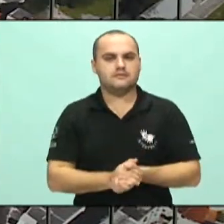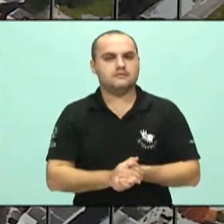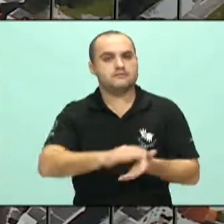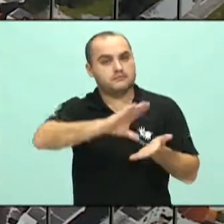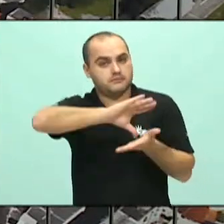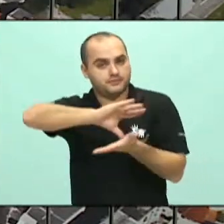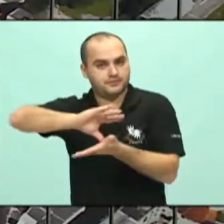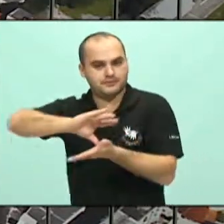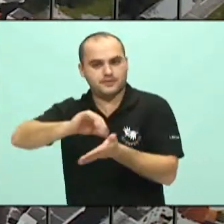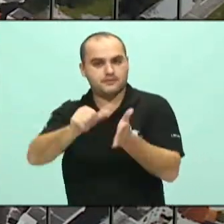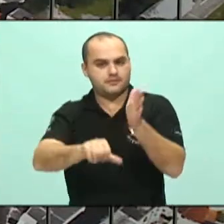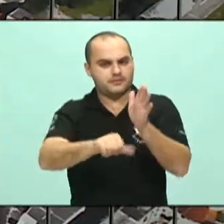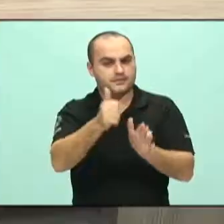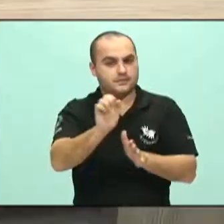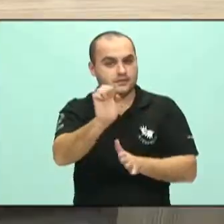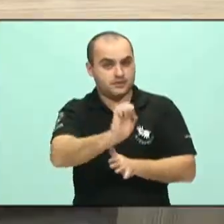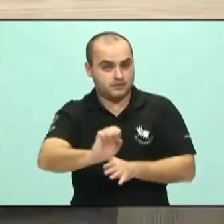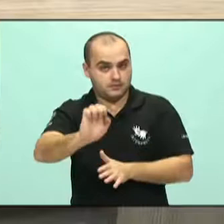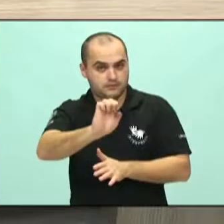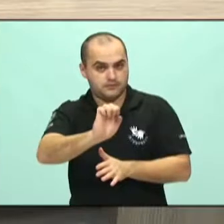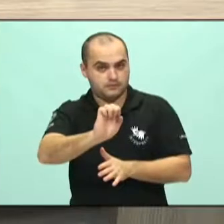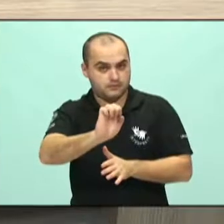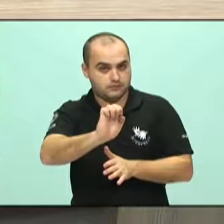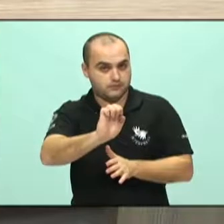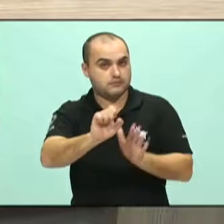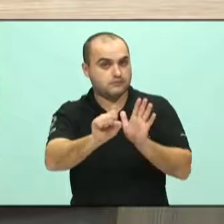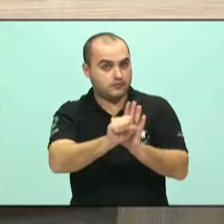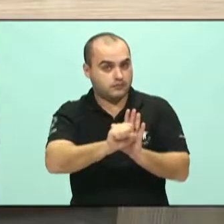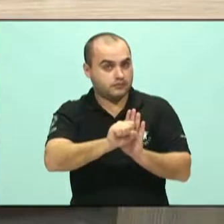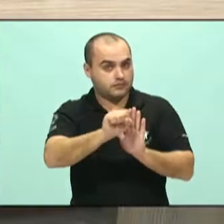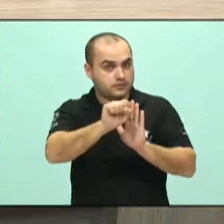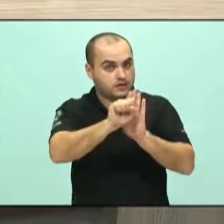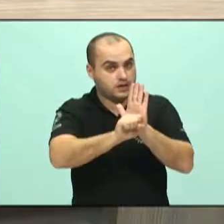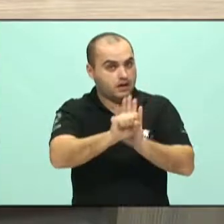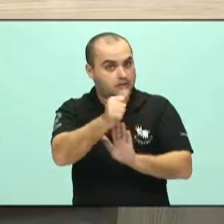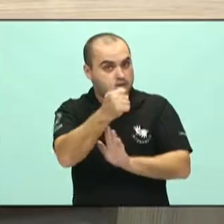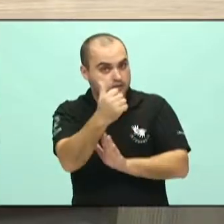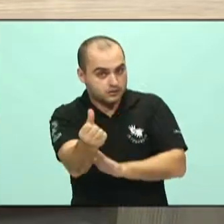os primeiros europeus. Isso no século XVI,